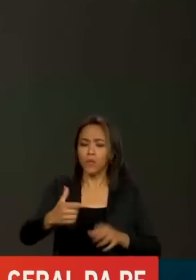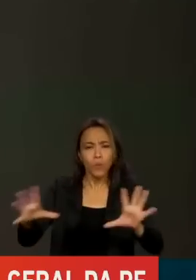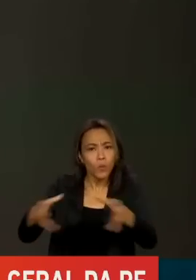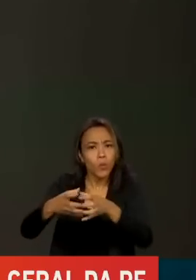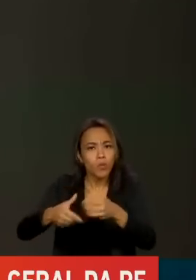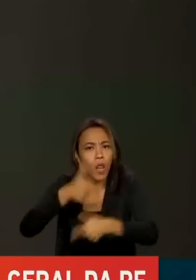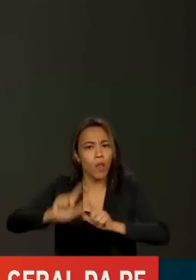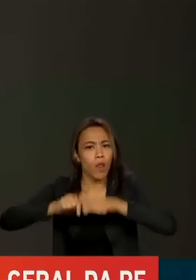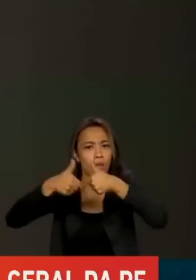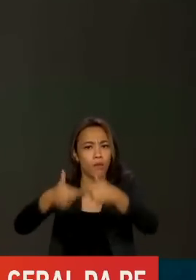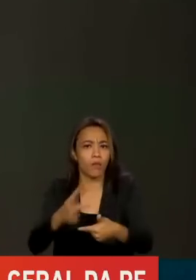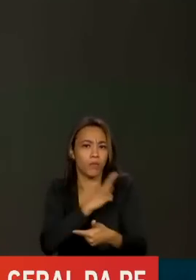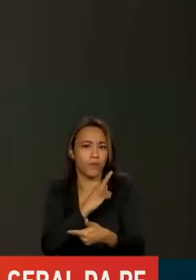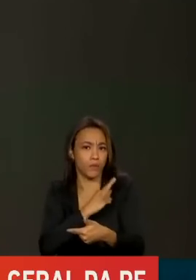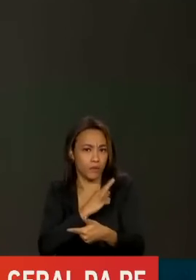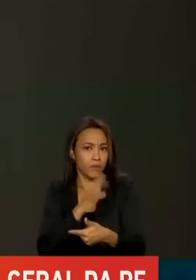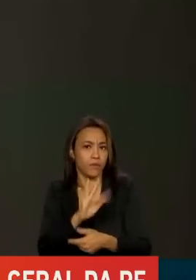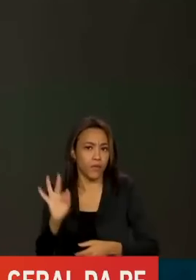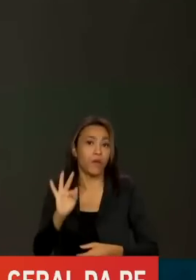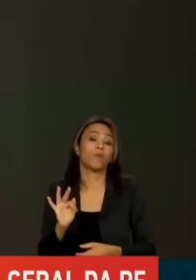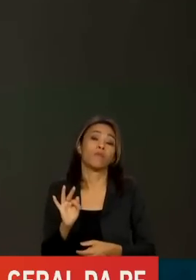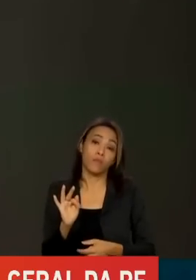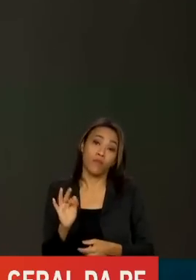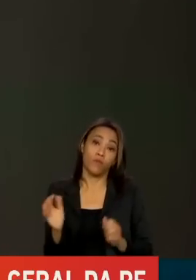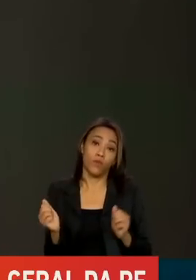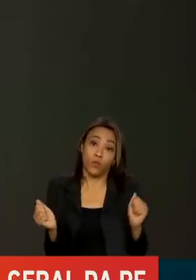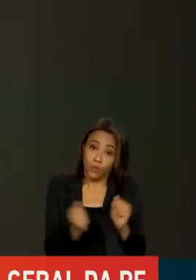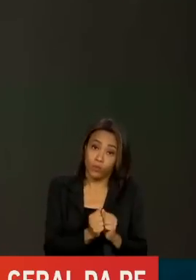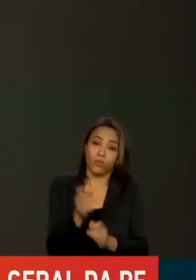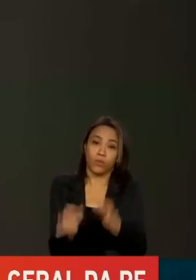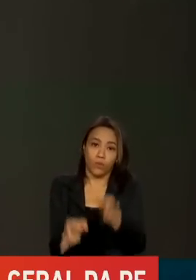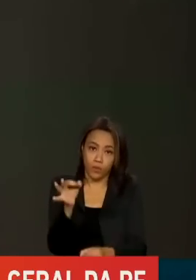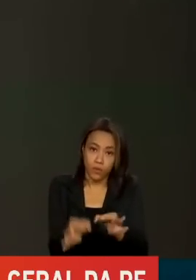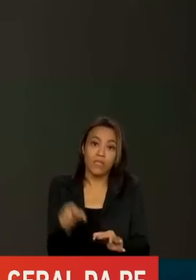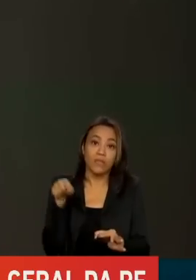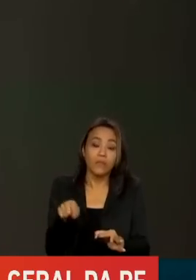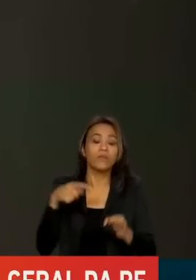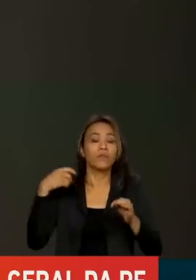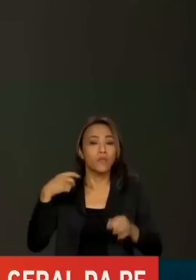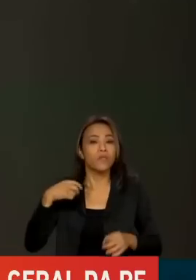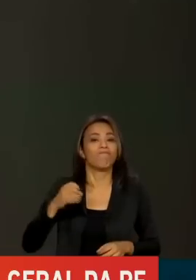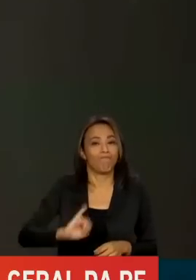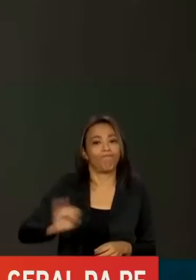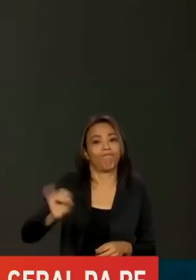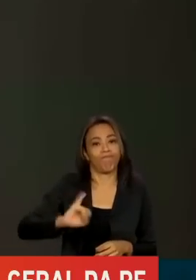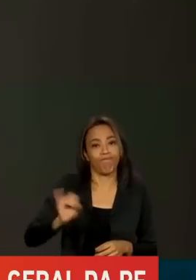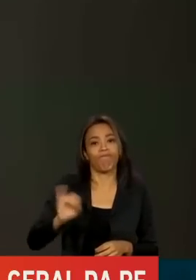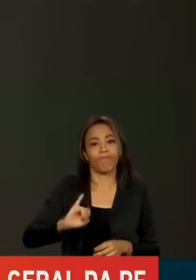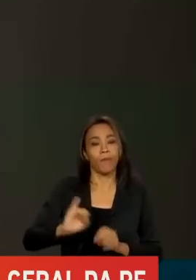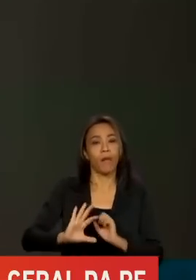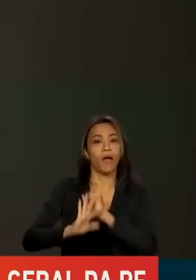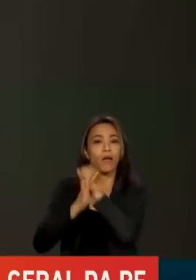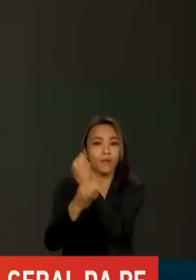de polícia judiciária uma operação necessária Uma operação é para garantir a democracia